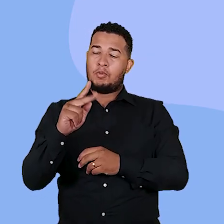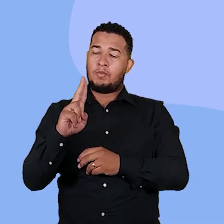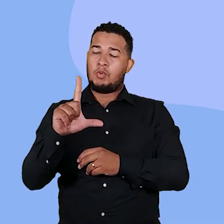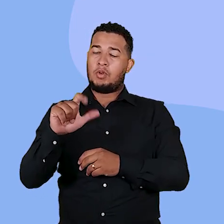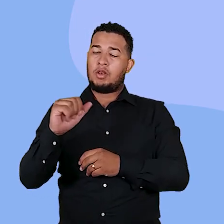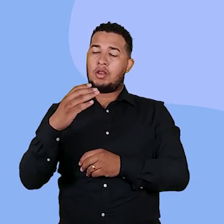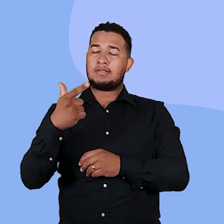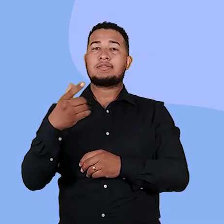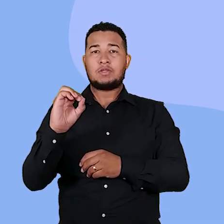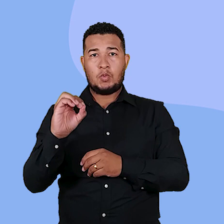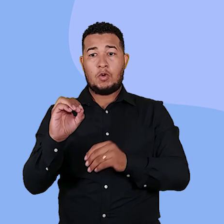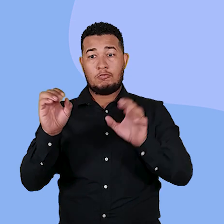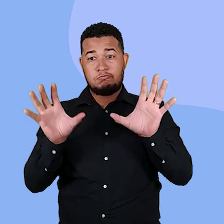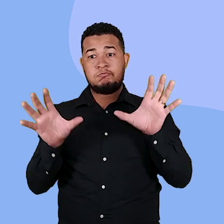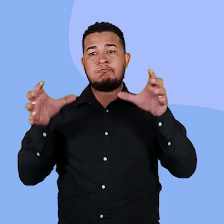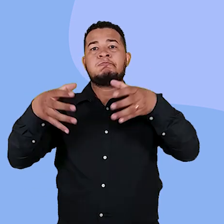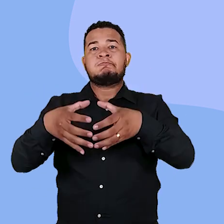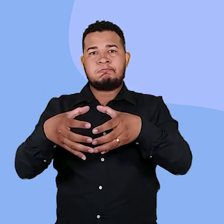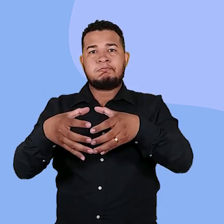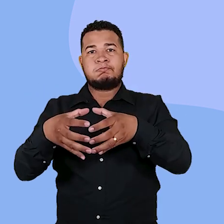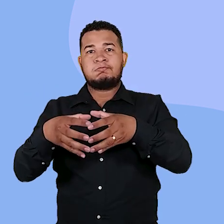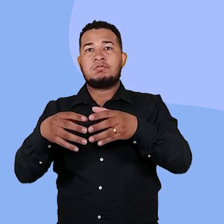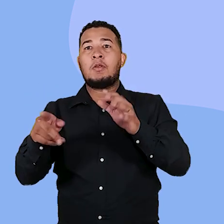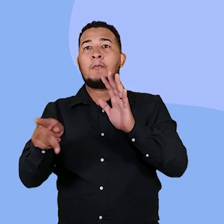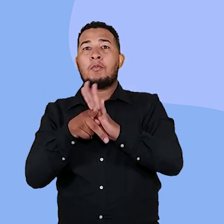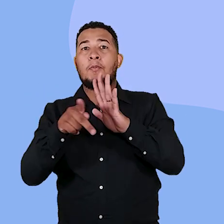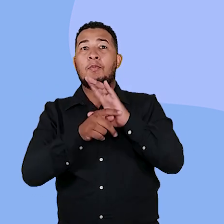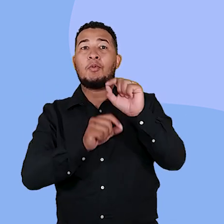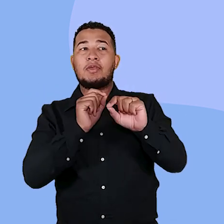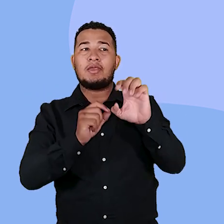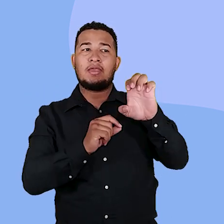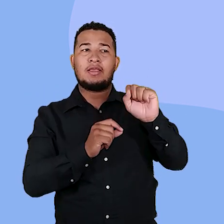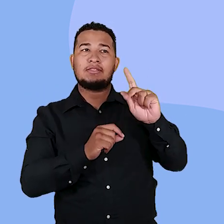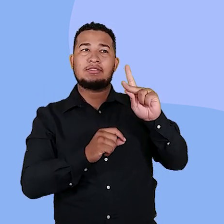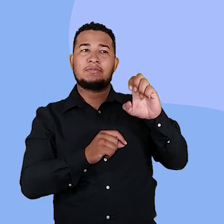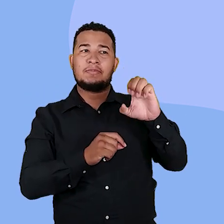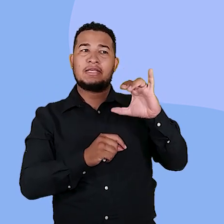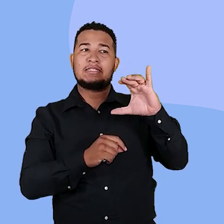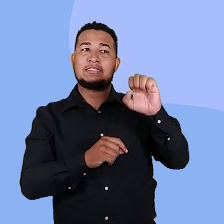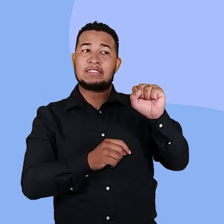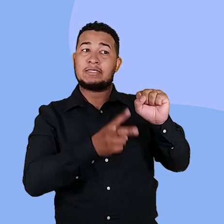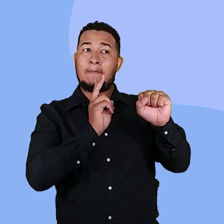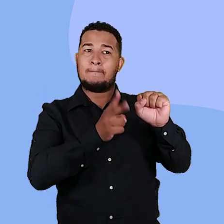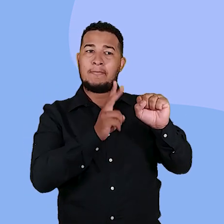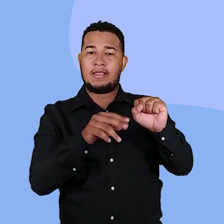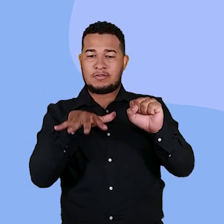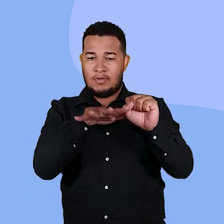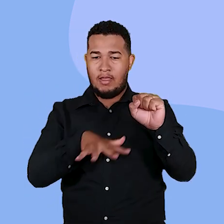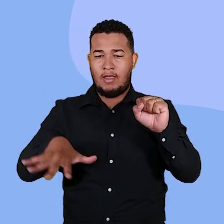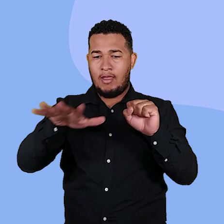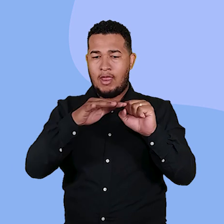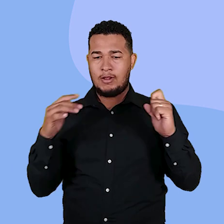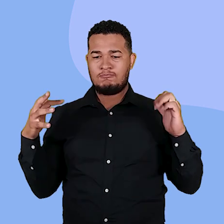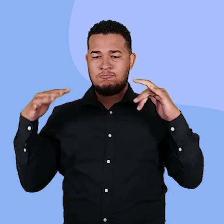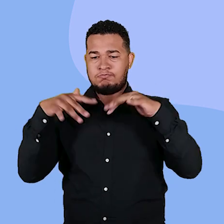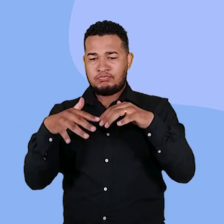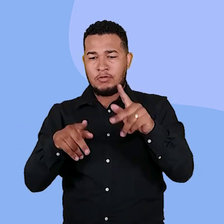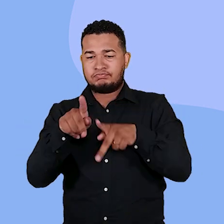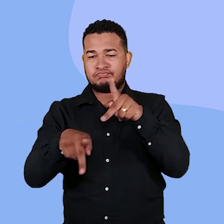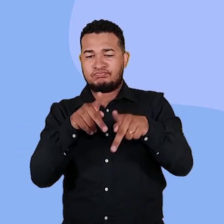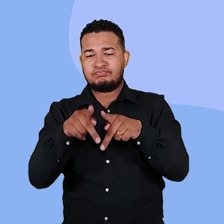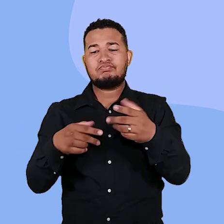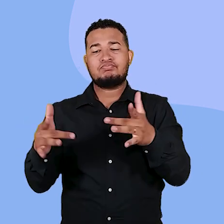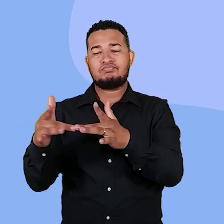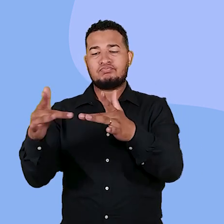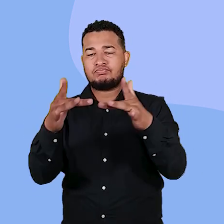População. É um conjunto formado pelos organismos de uma determinada espécie vivendo numa determinada área